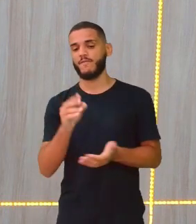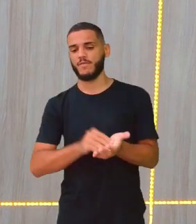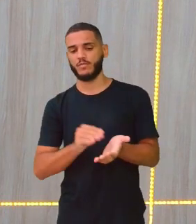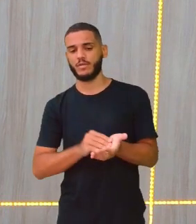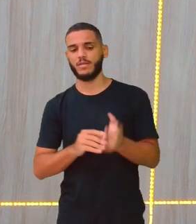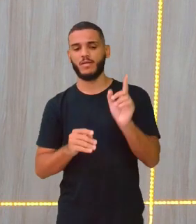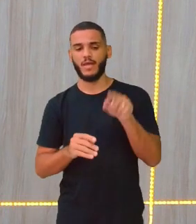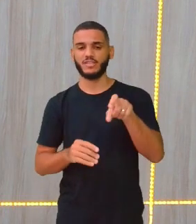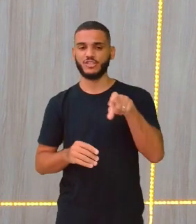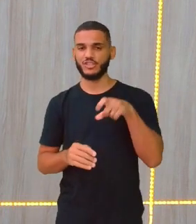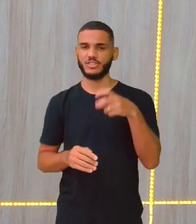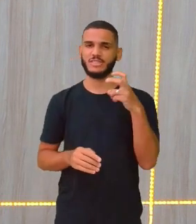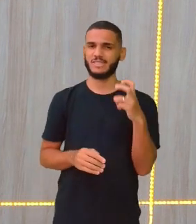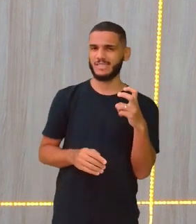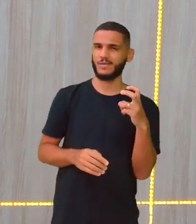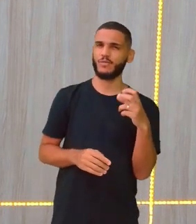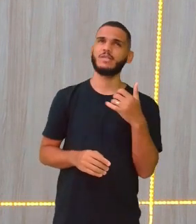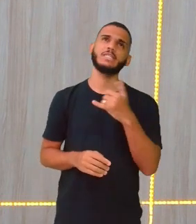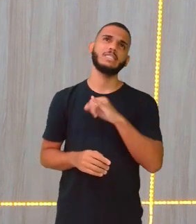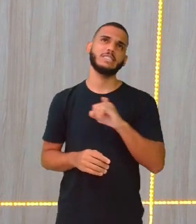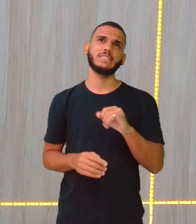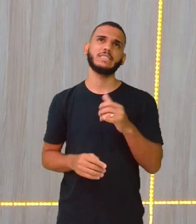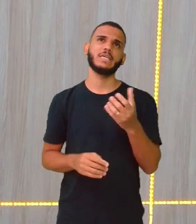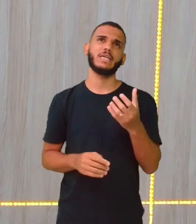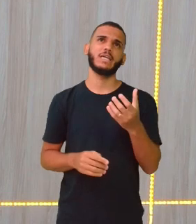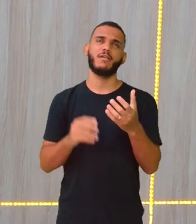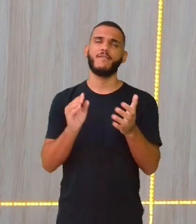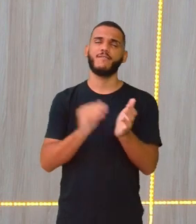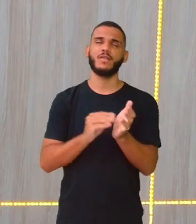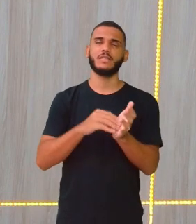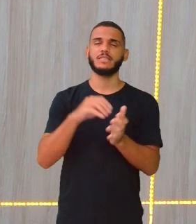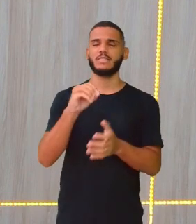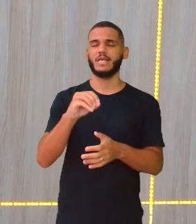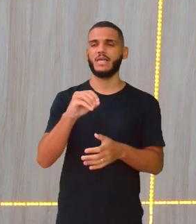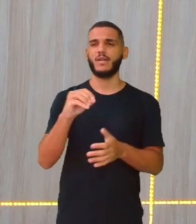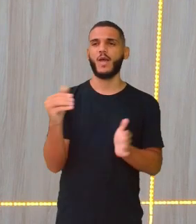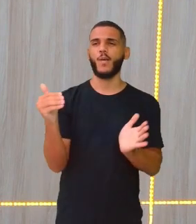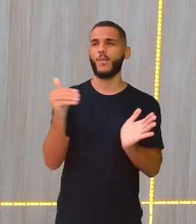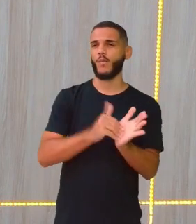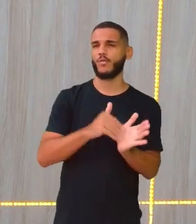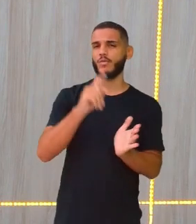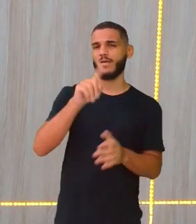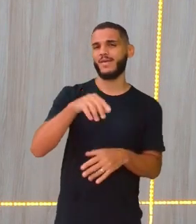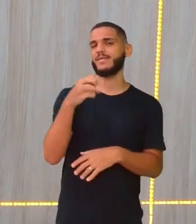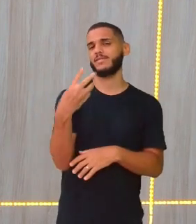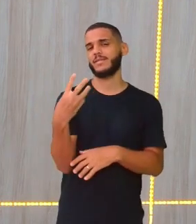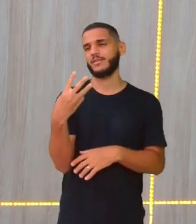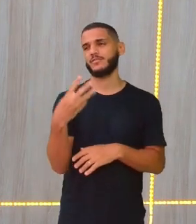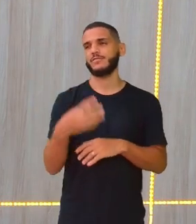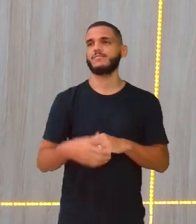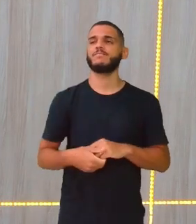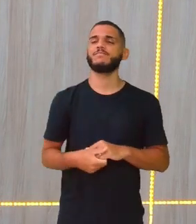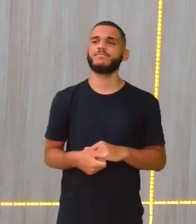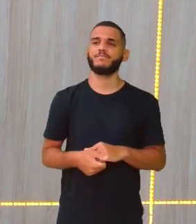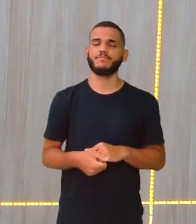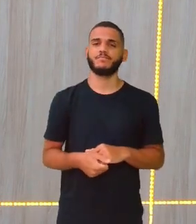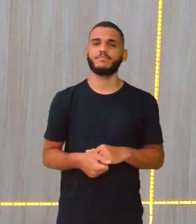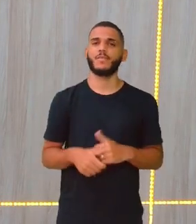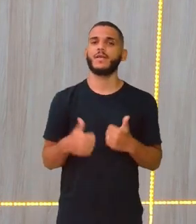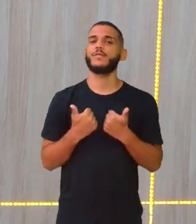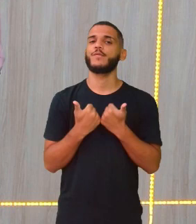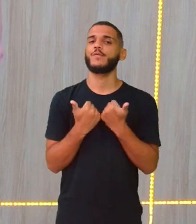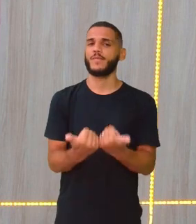seria 5. Se o resto fosse 0, a última é o 3. Tudo